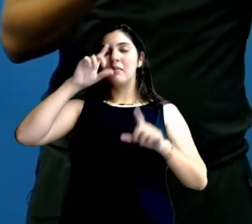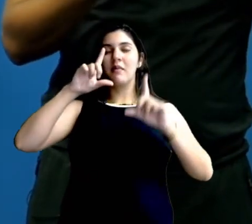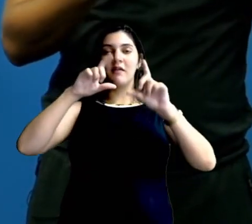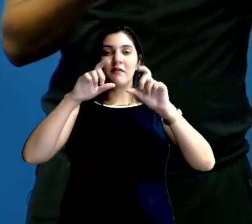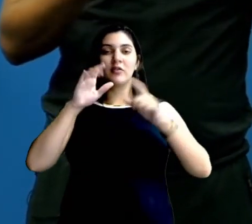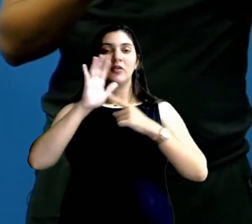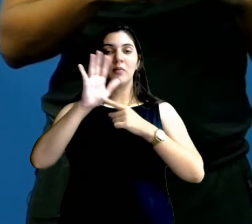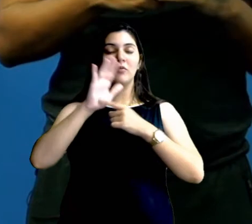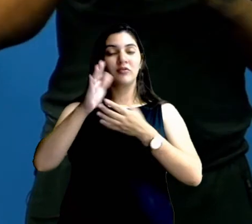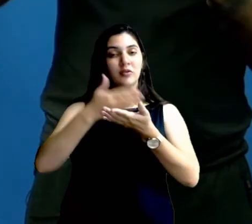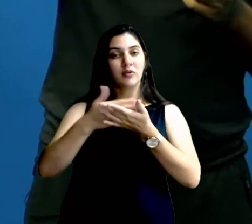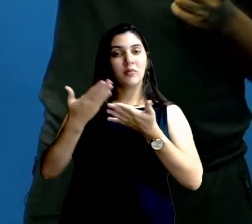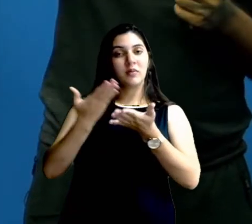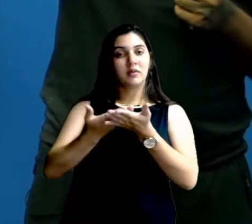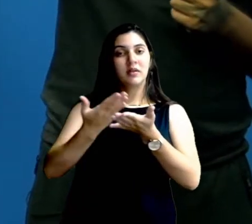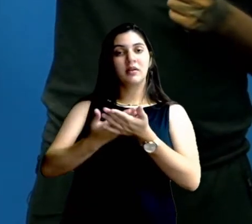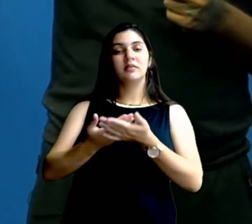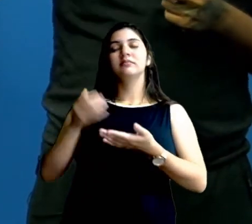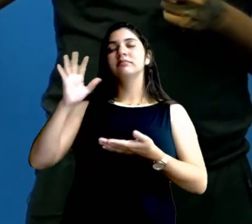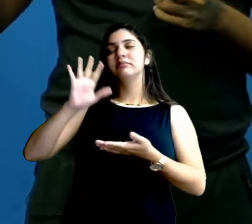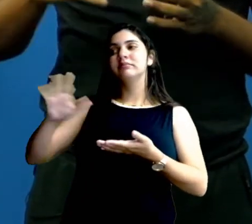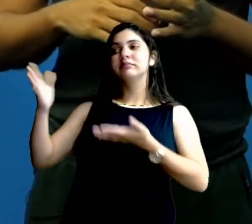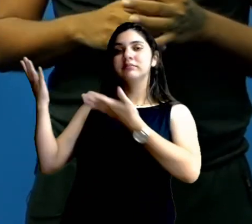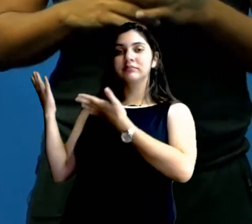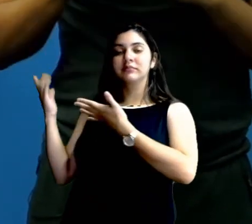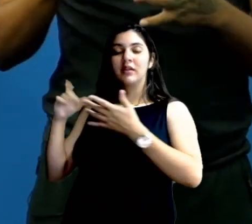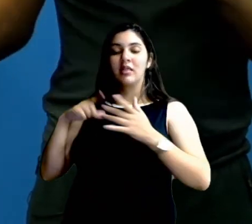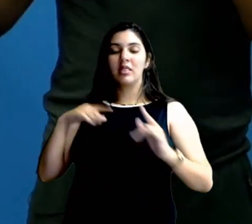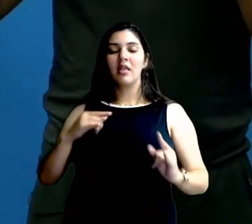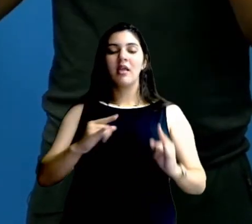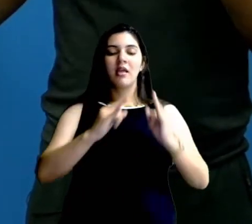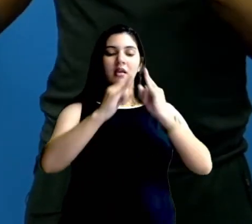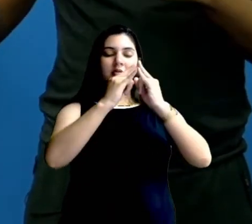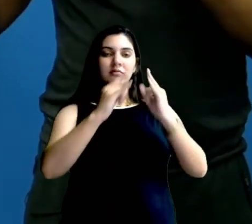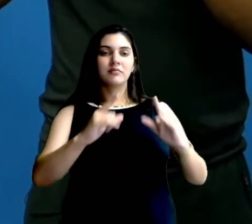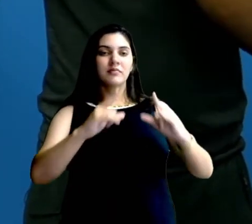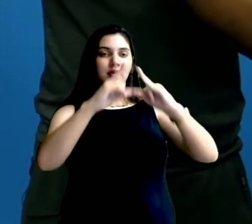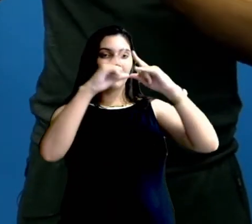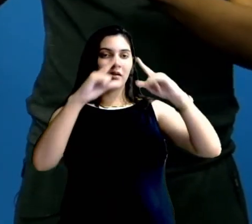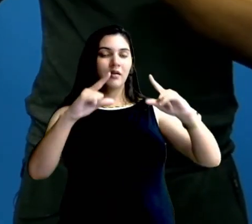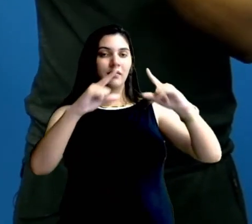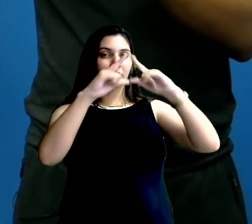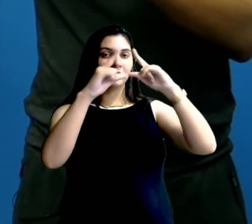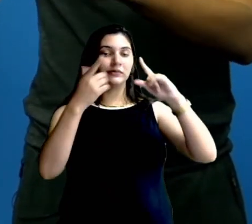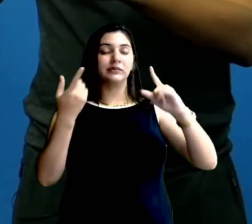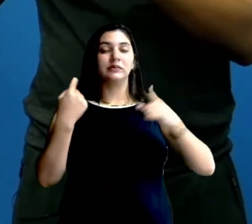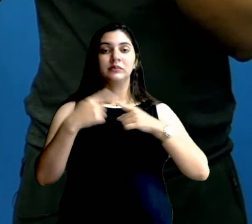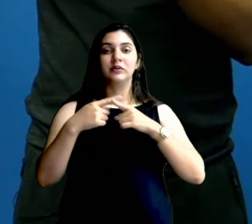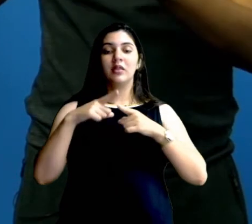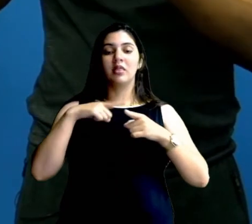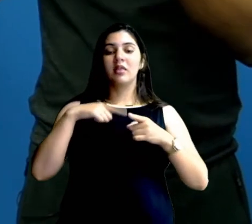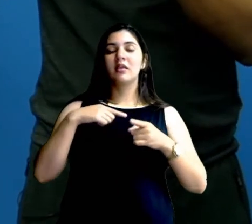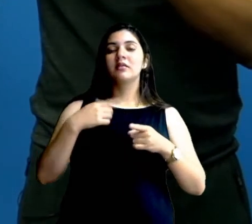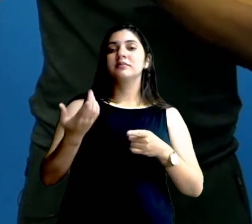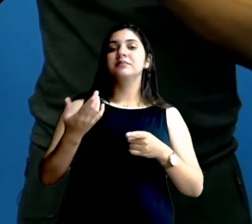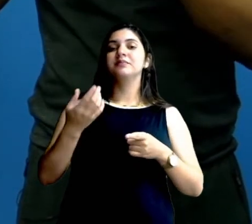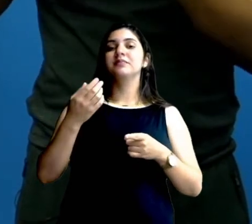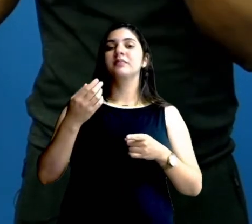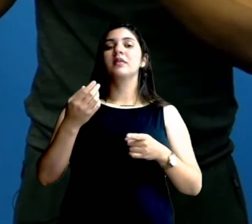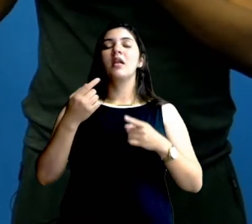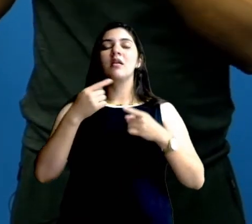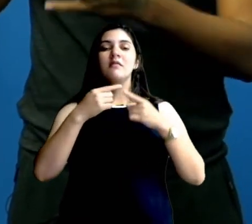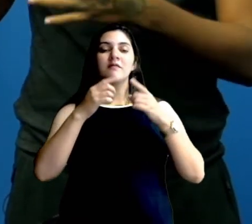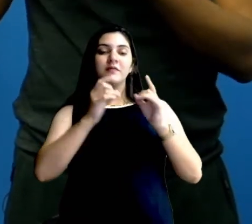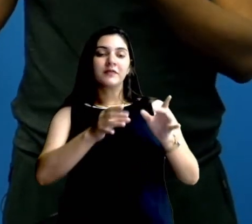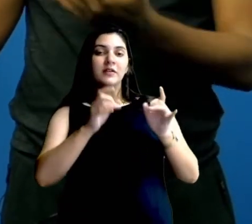vocês Logo no início da aula tá aquelas pequenas pirâmides né porque em napata eram exibido esses templos eram erguidas as